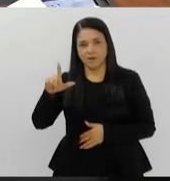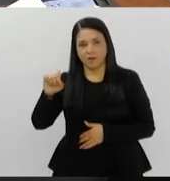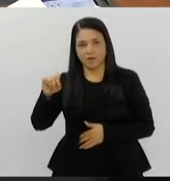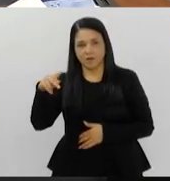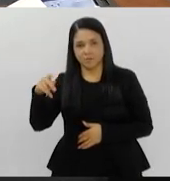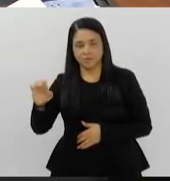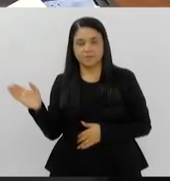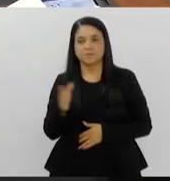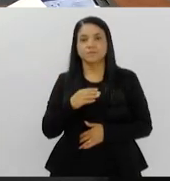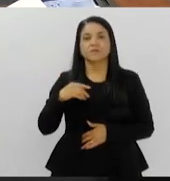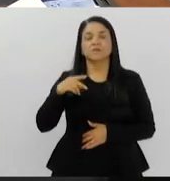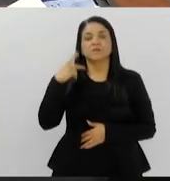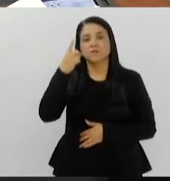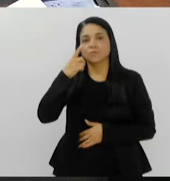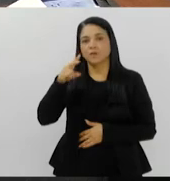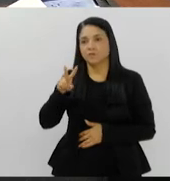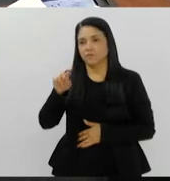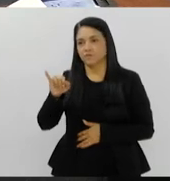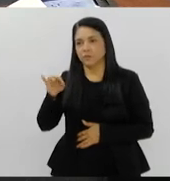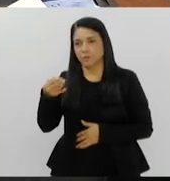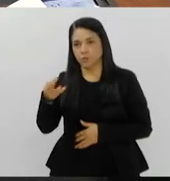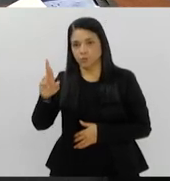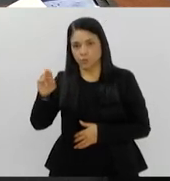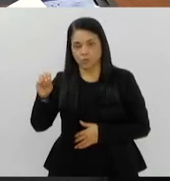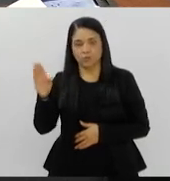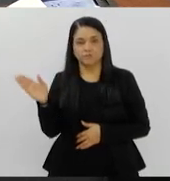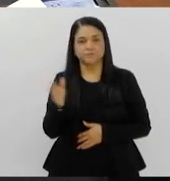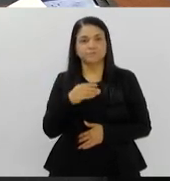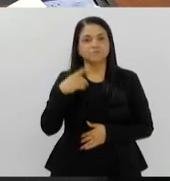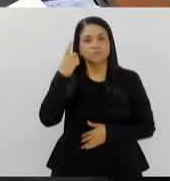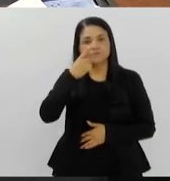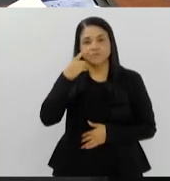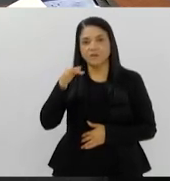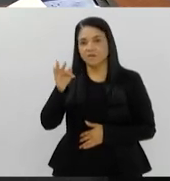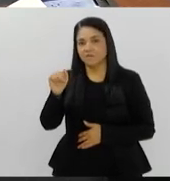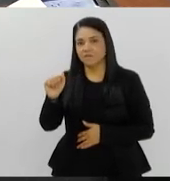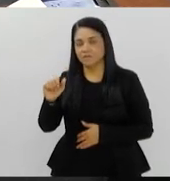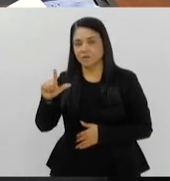Deputado Vitor Júnior. Deputado Flávio Serafim.